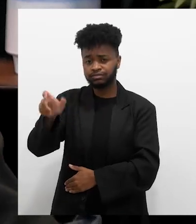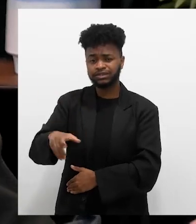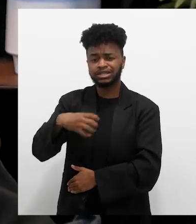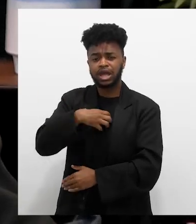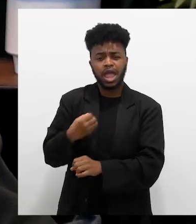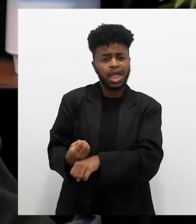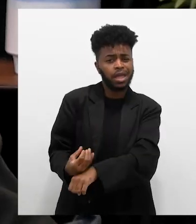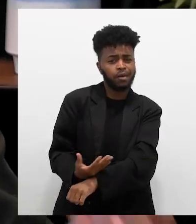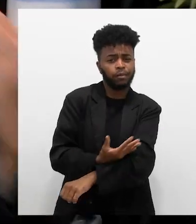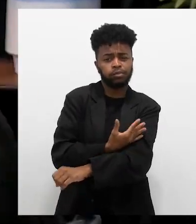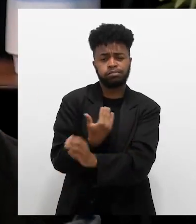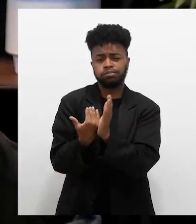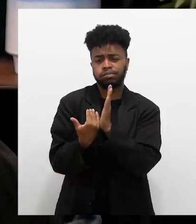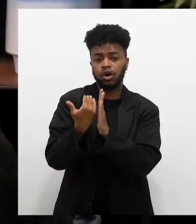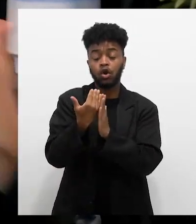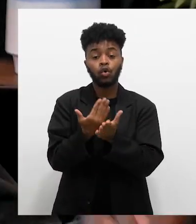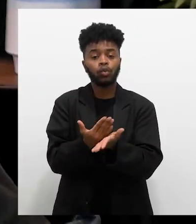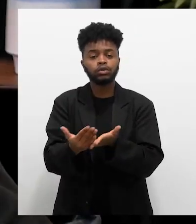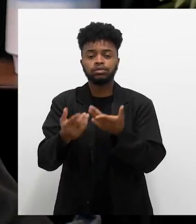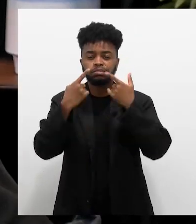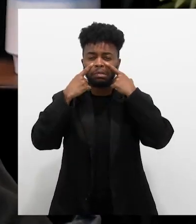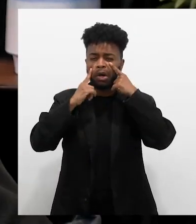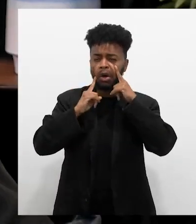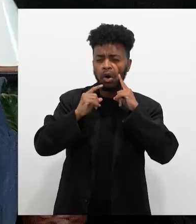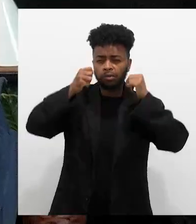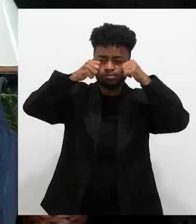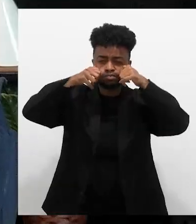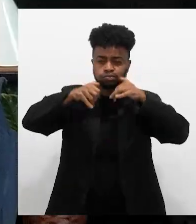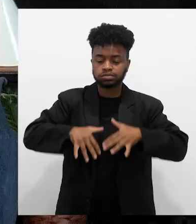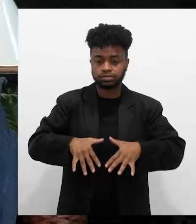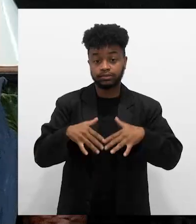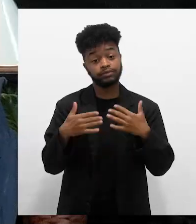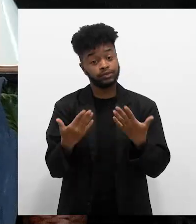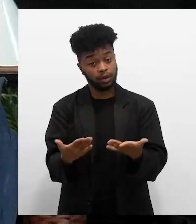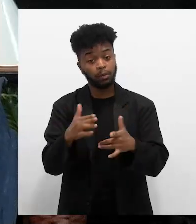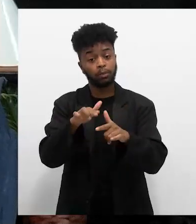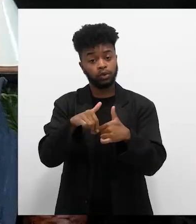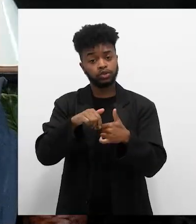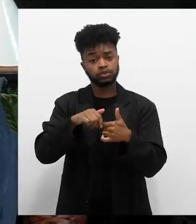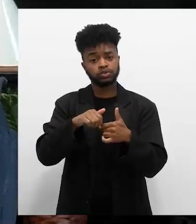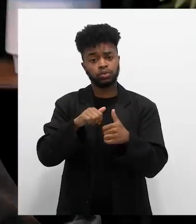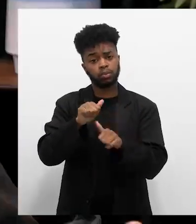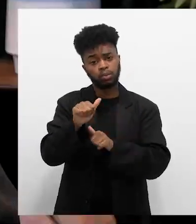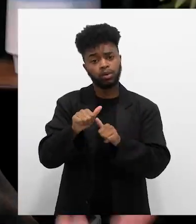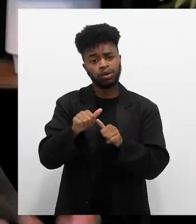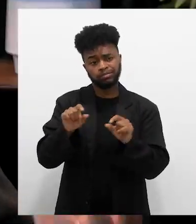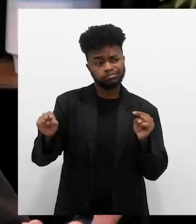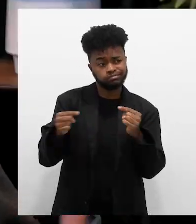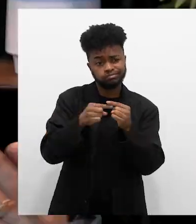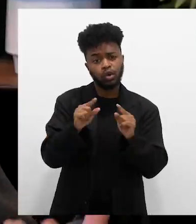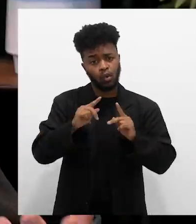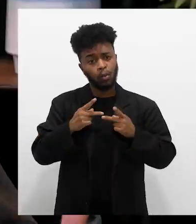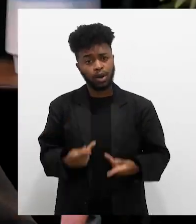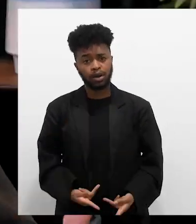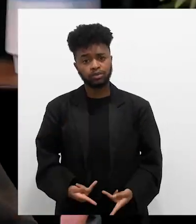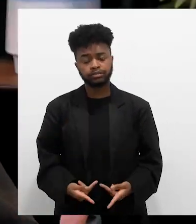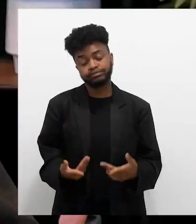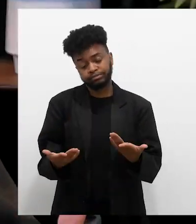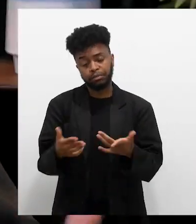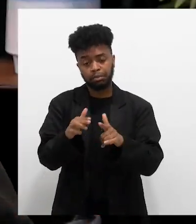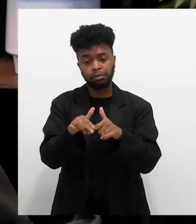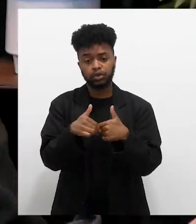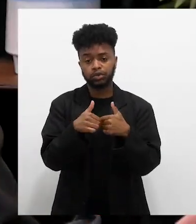tão emocionado que começou a verter lágrimas de emoção. Então aquilo ali foi uma coisa tão humana, né? Aquele momento